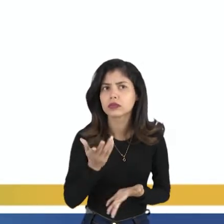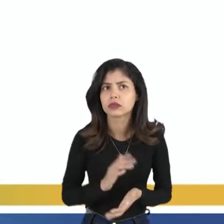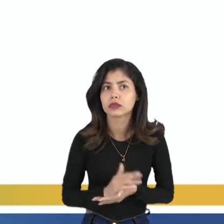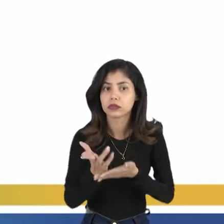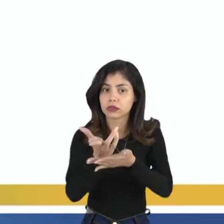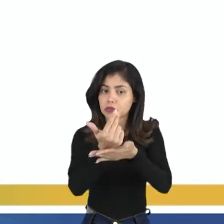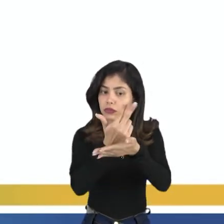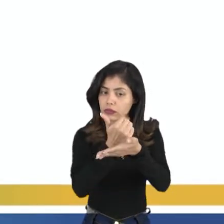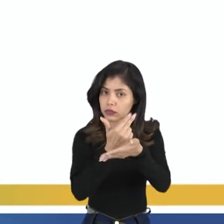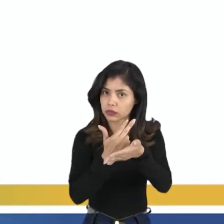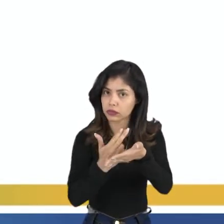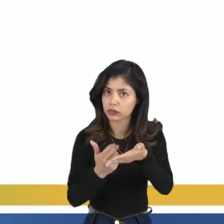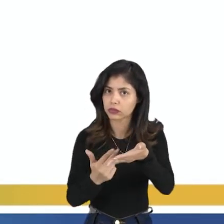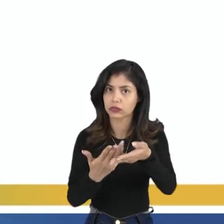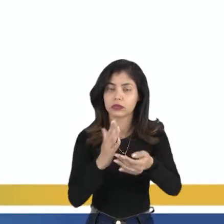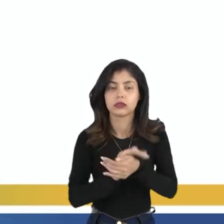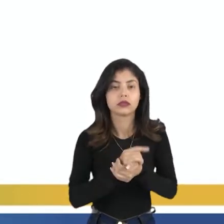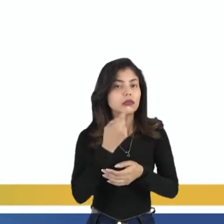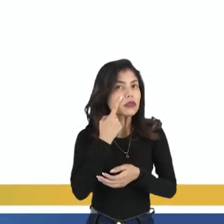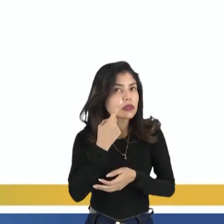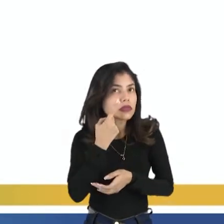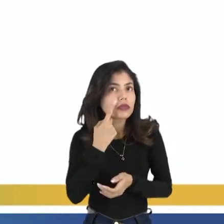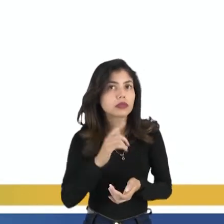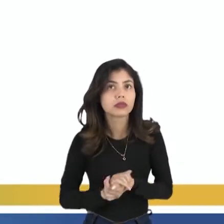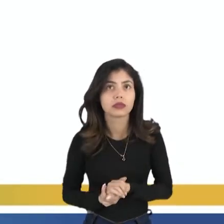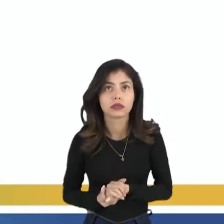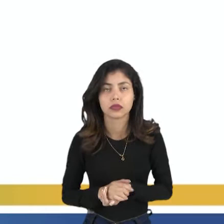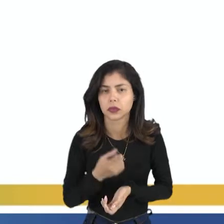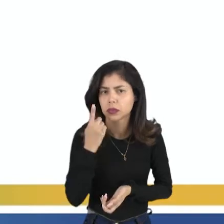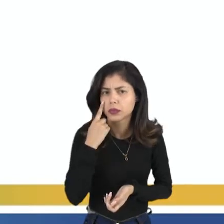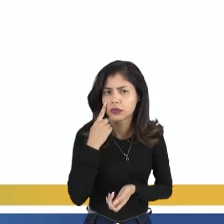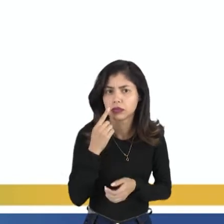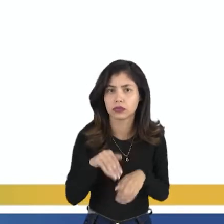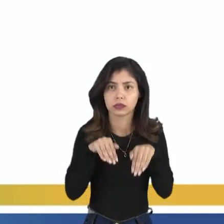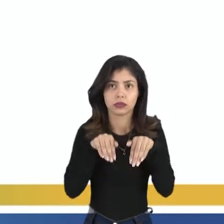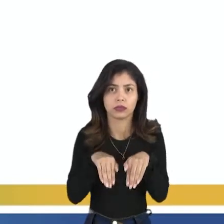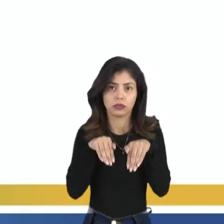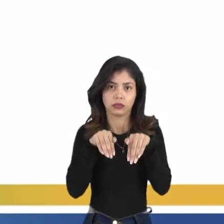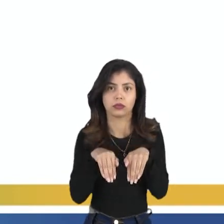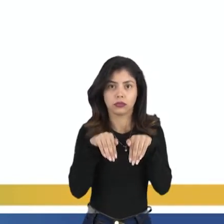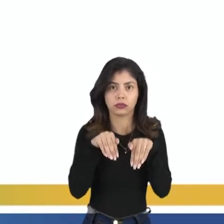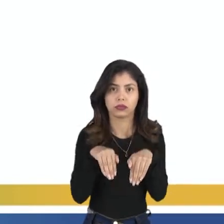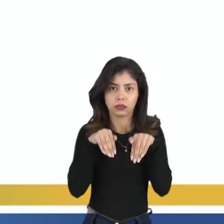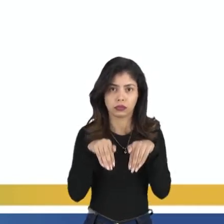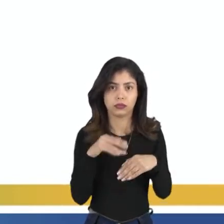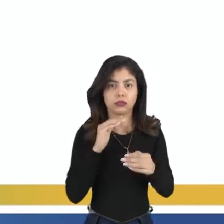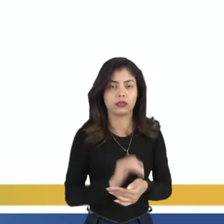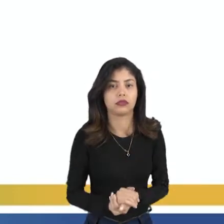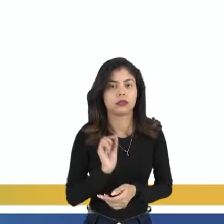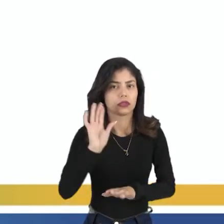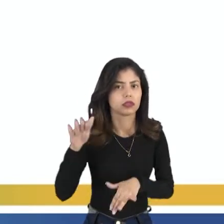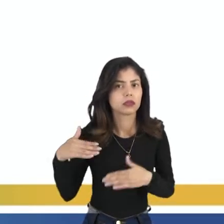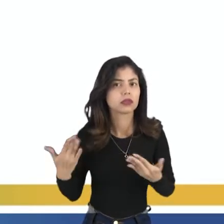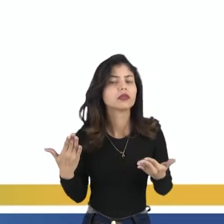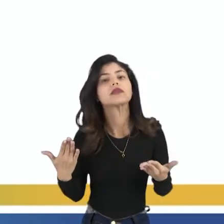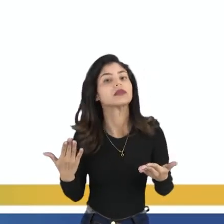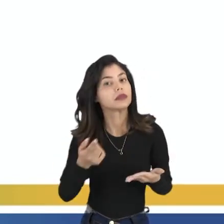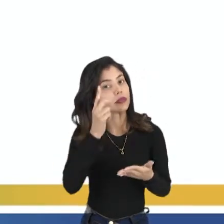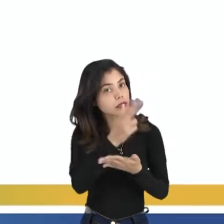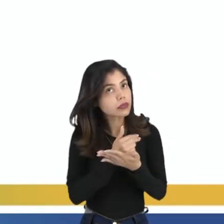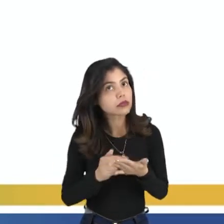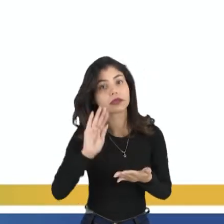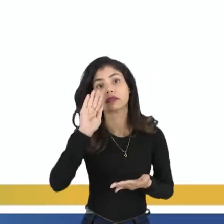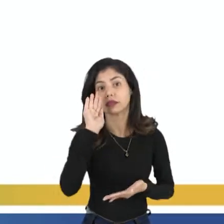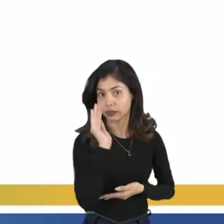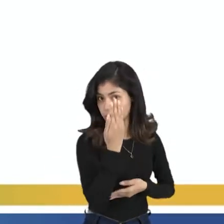desenhos? Desenhos. E a gente olha, vê só um desenho de um canguru. Mas cadê os outros desenhos? Entenderam?